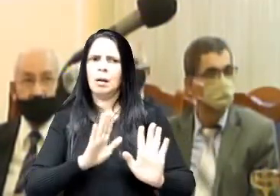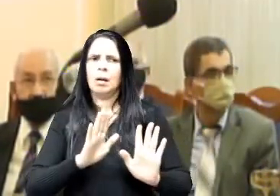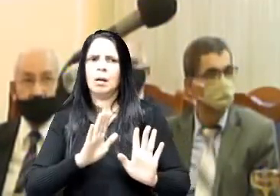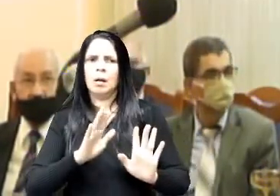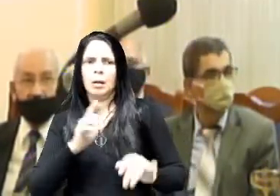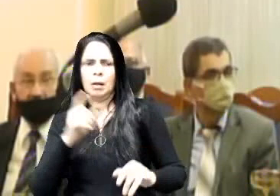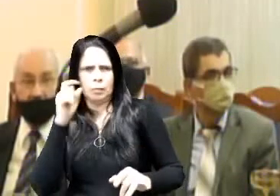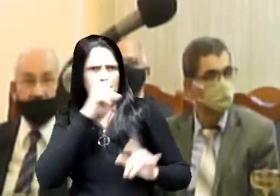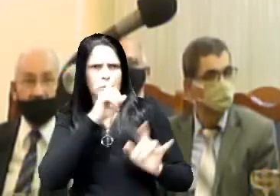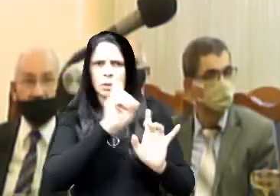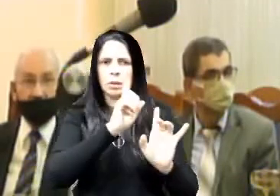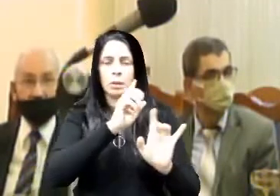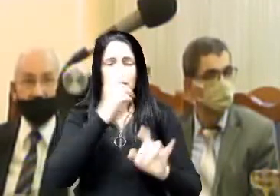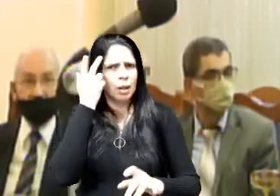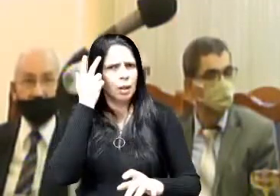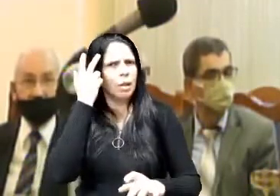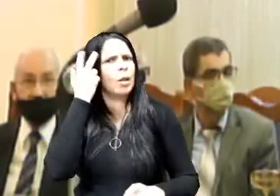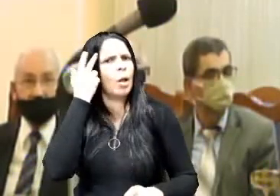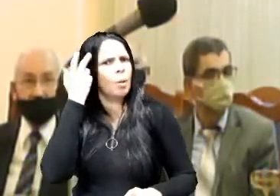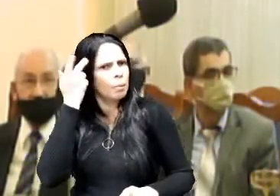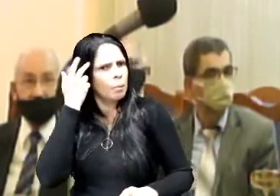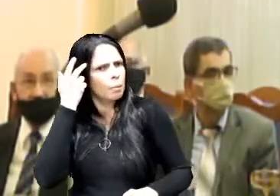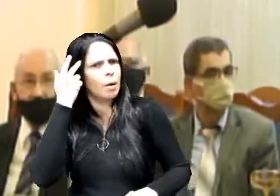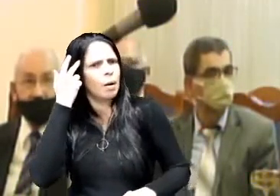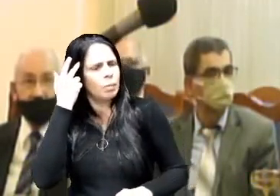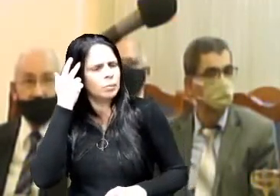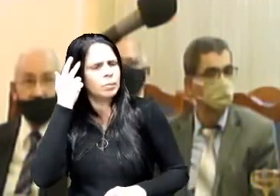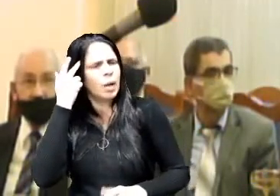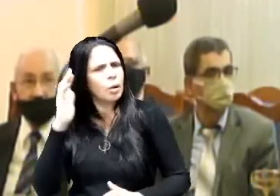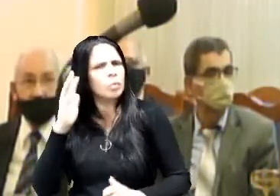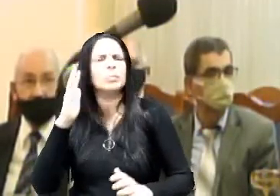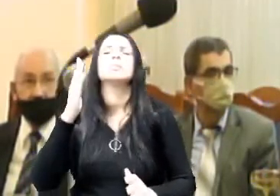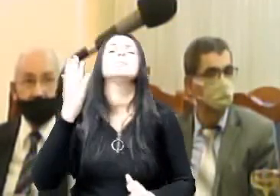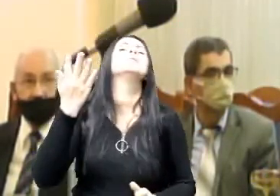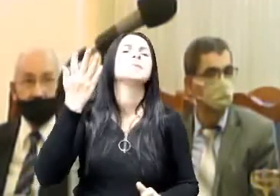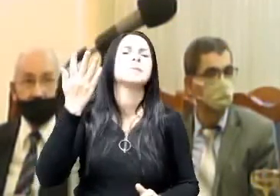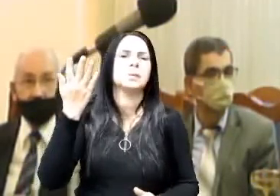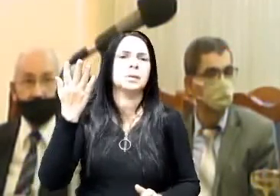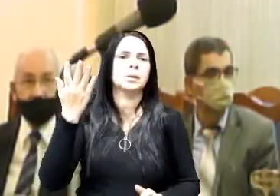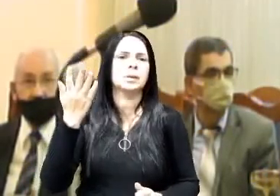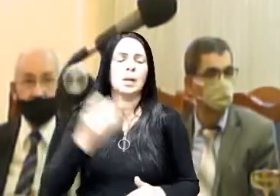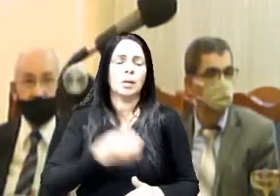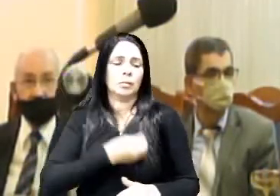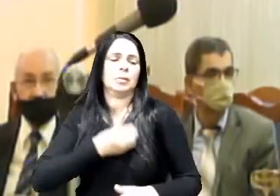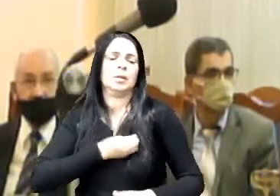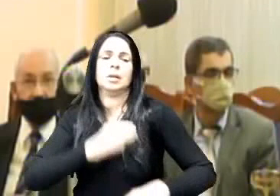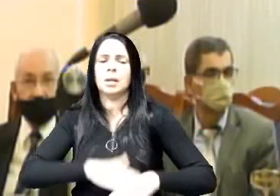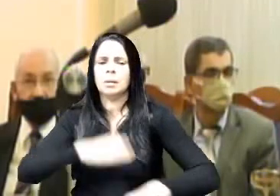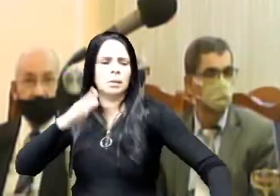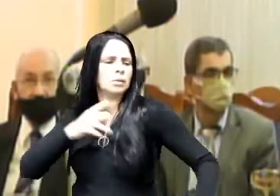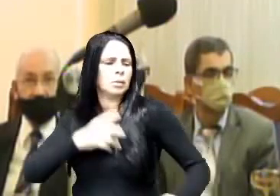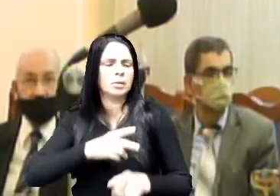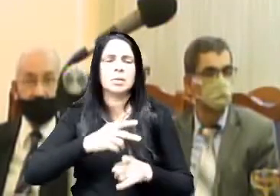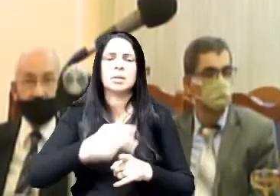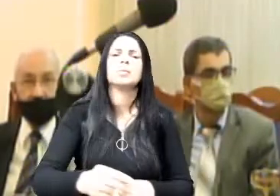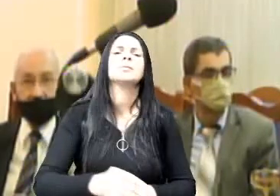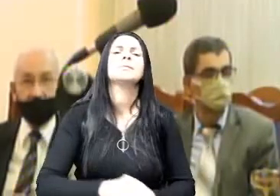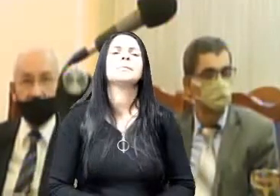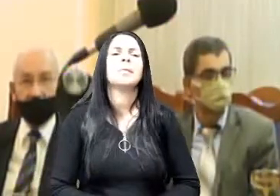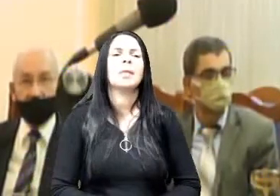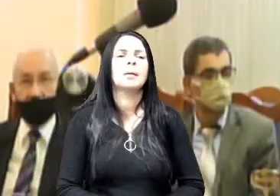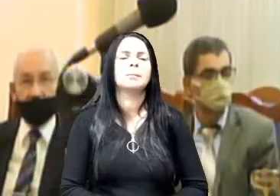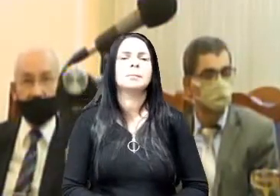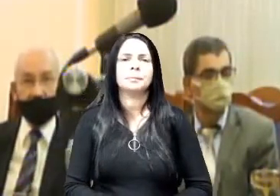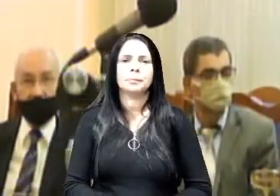normal. Isso é corriqueiro na vida de quem é mais que vencedor. Eita, Jesus!